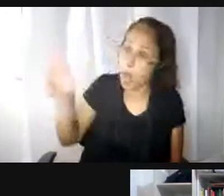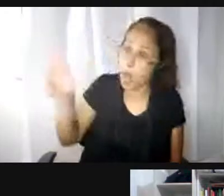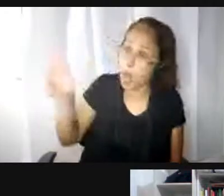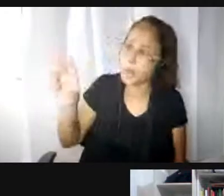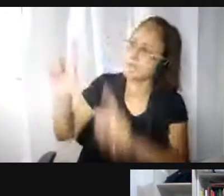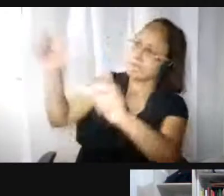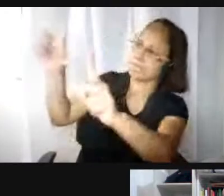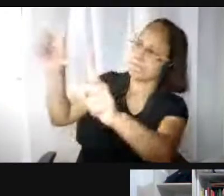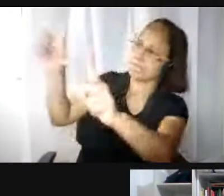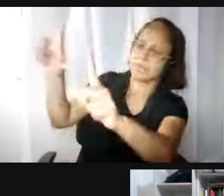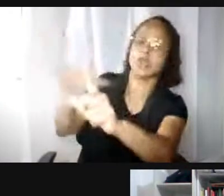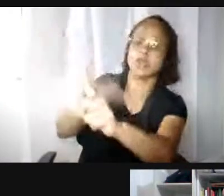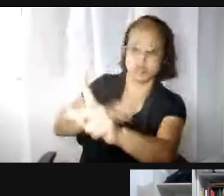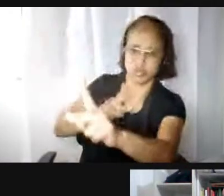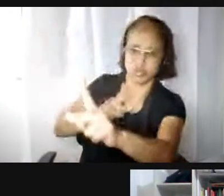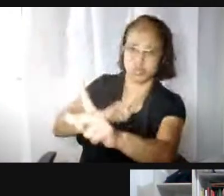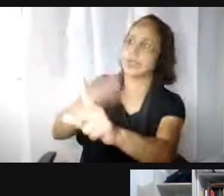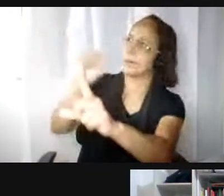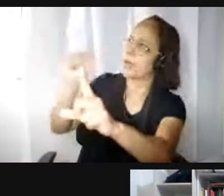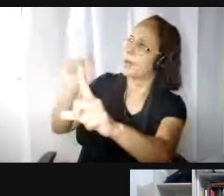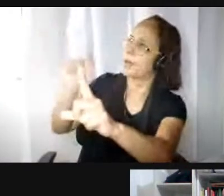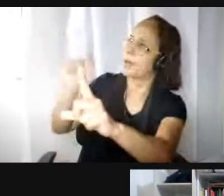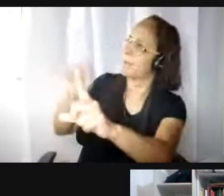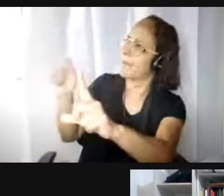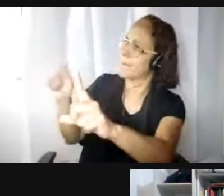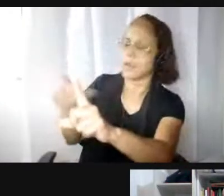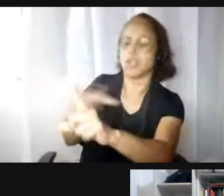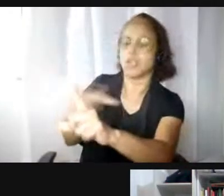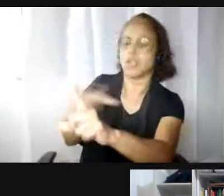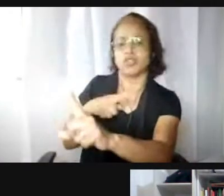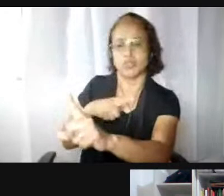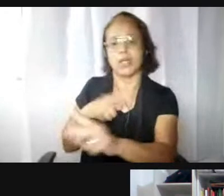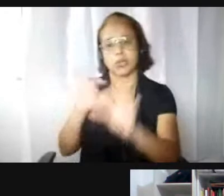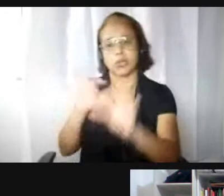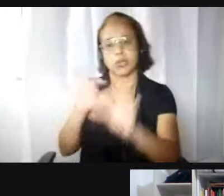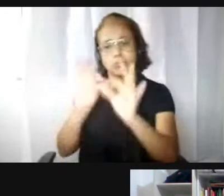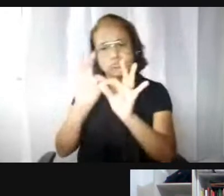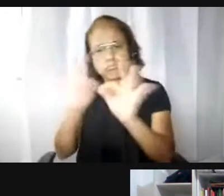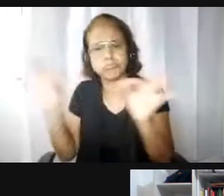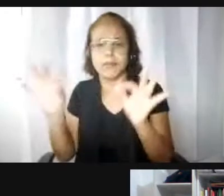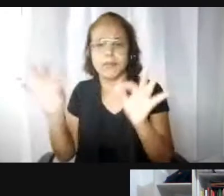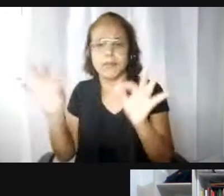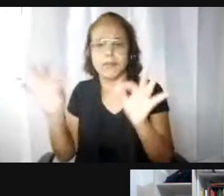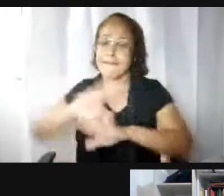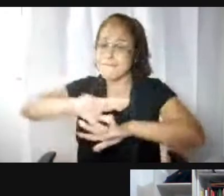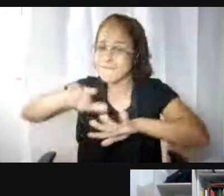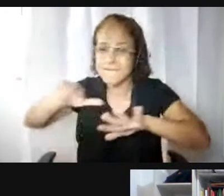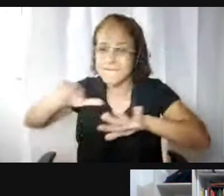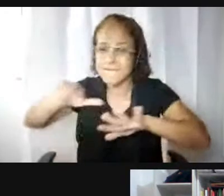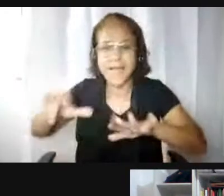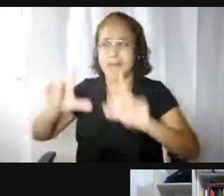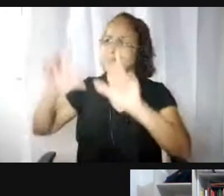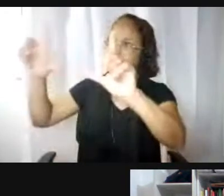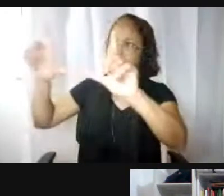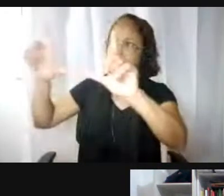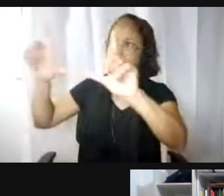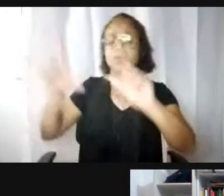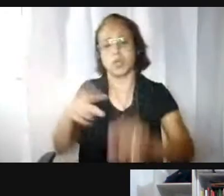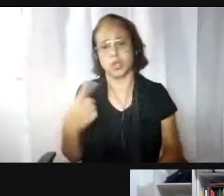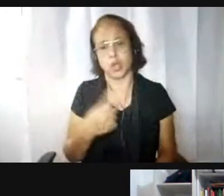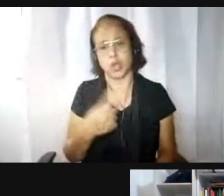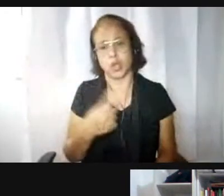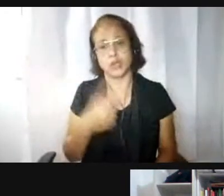muito associados à escravidão, então nome sem sobrenome, assim por diante. Então tem várias formas a gente ir encontrando. E tem instituições